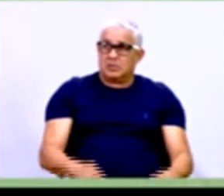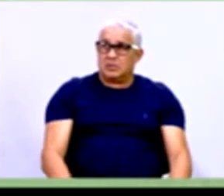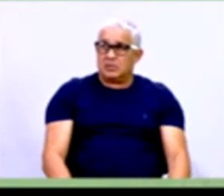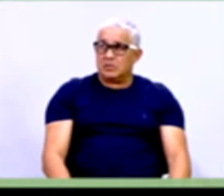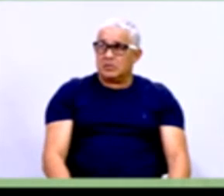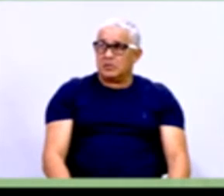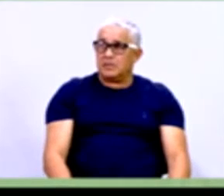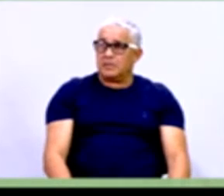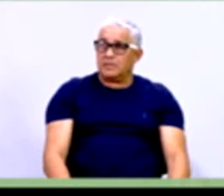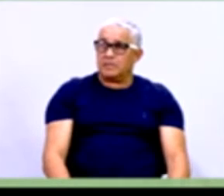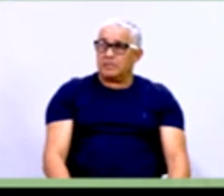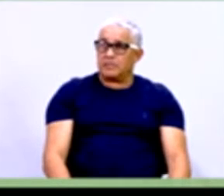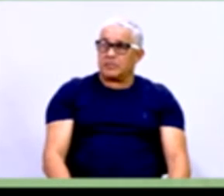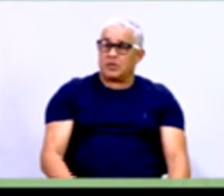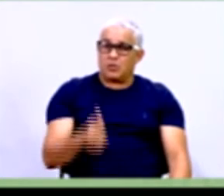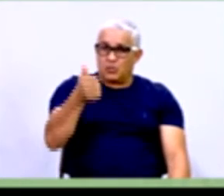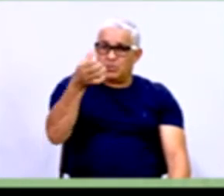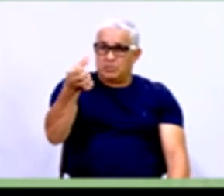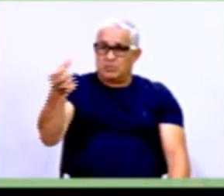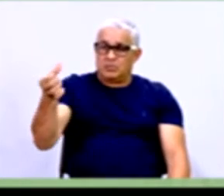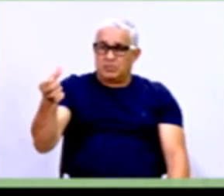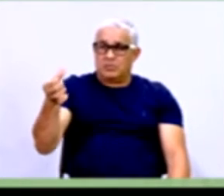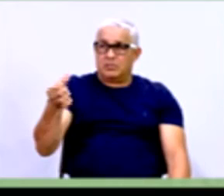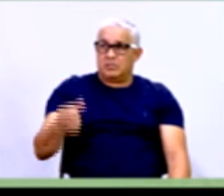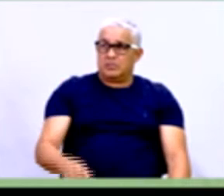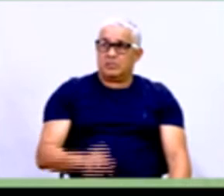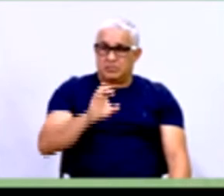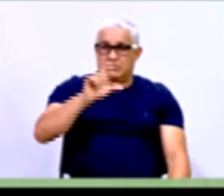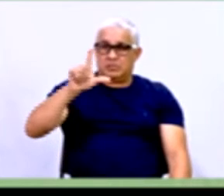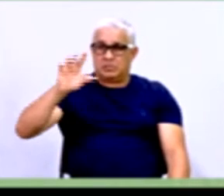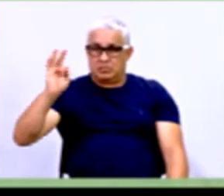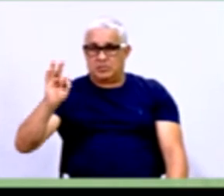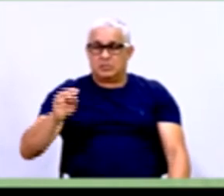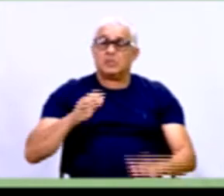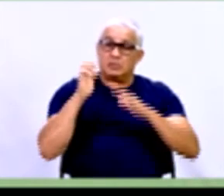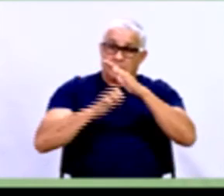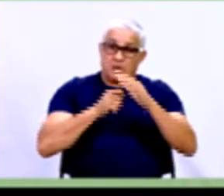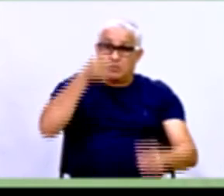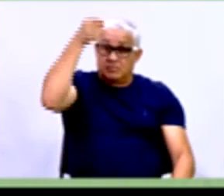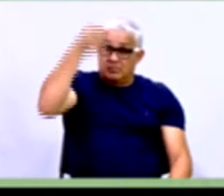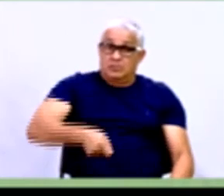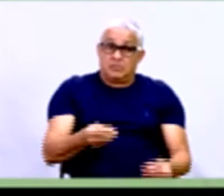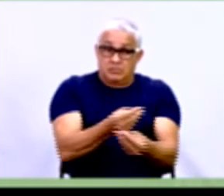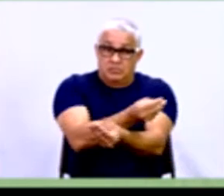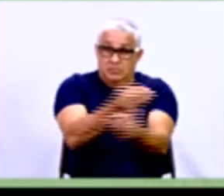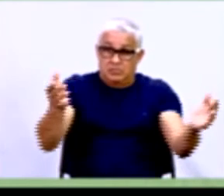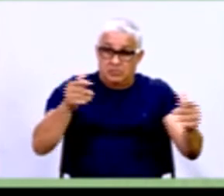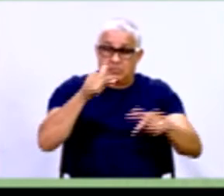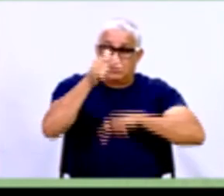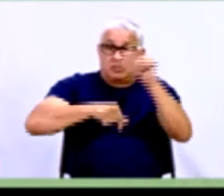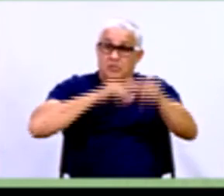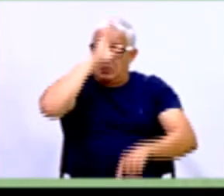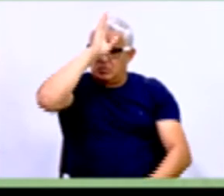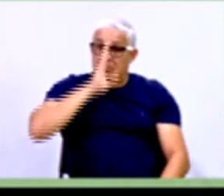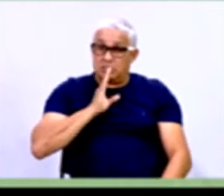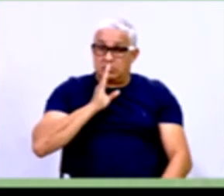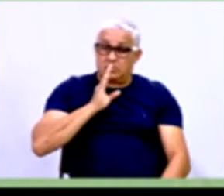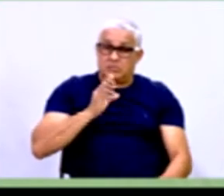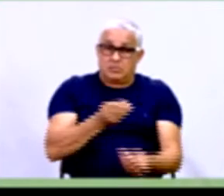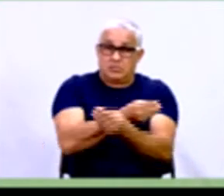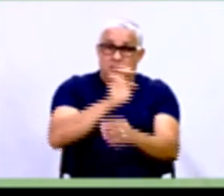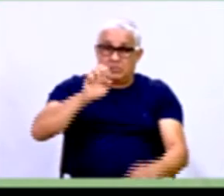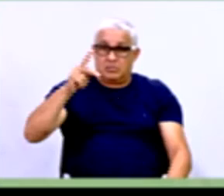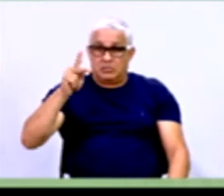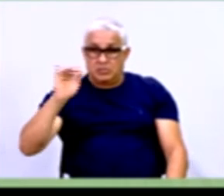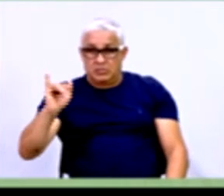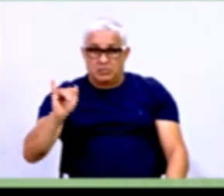da Consolidação das Leis de Trabalho diz o seguinte: a empresa é obrigada a fornecer aos empregados gratuitamente equipamento de proteção